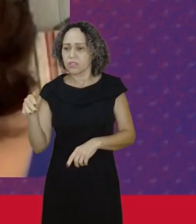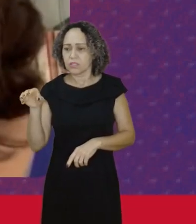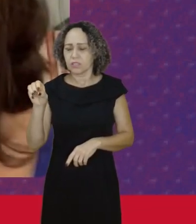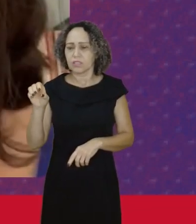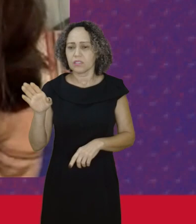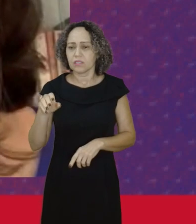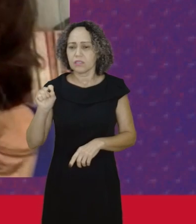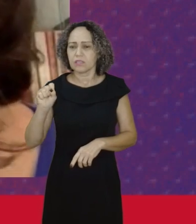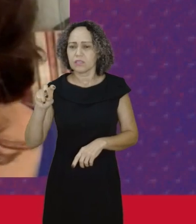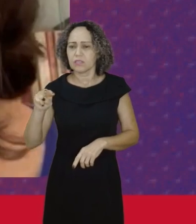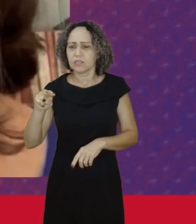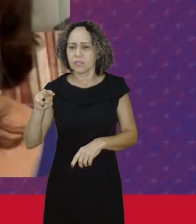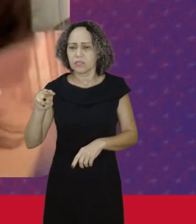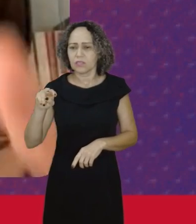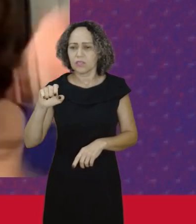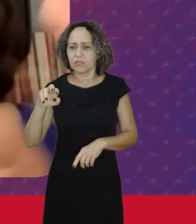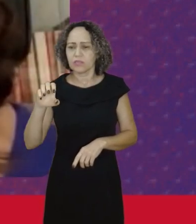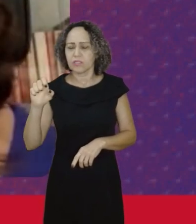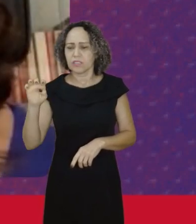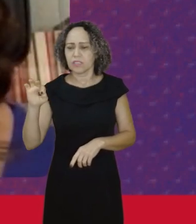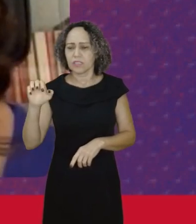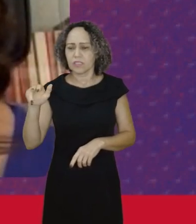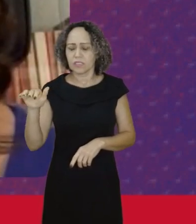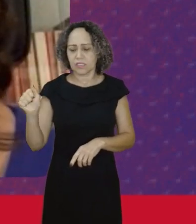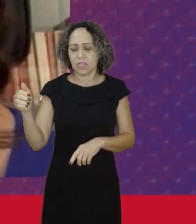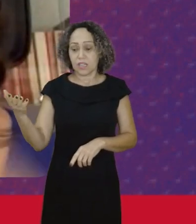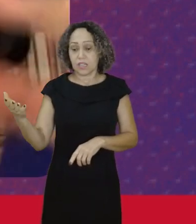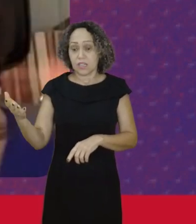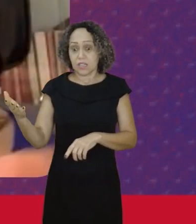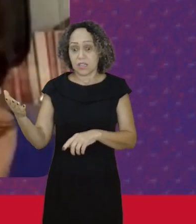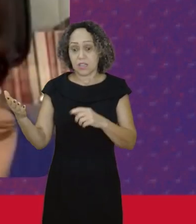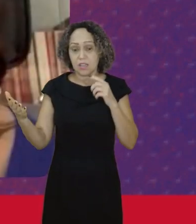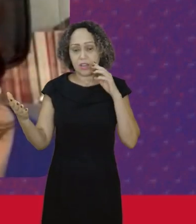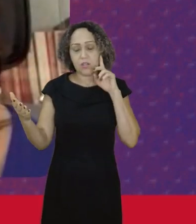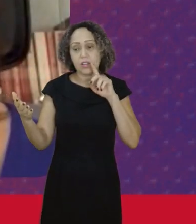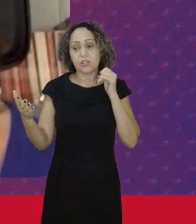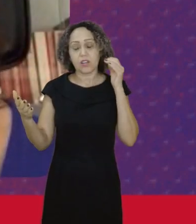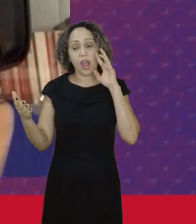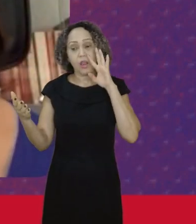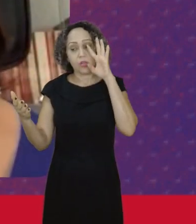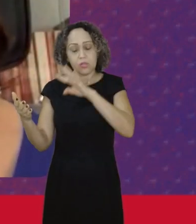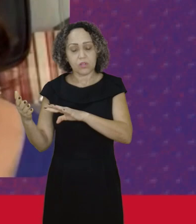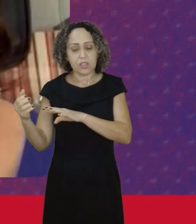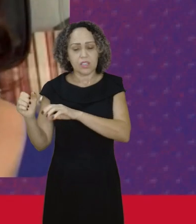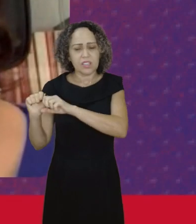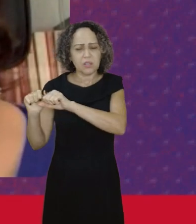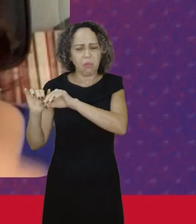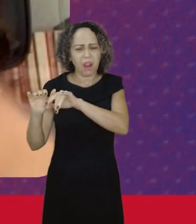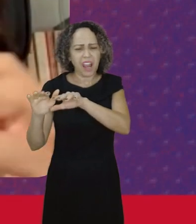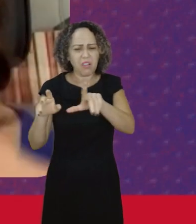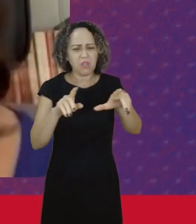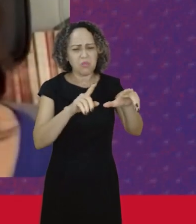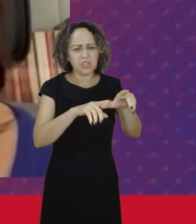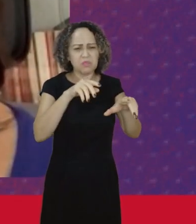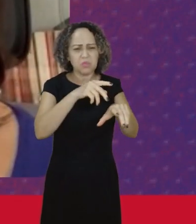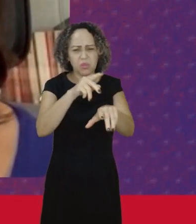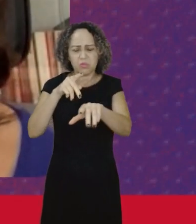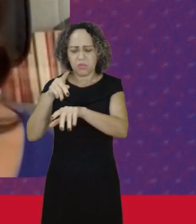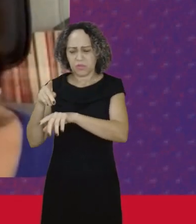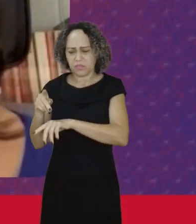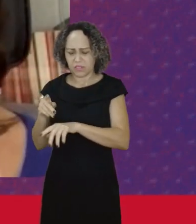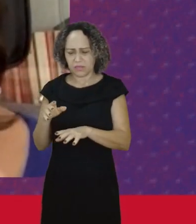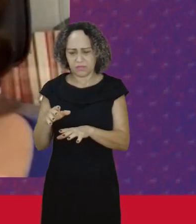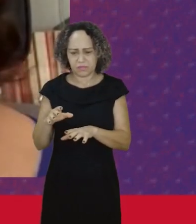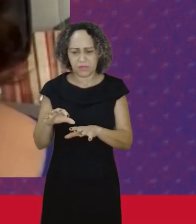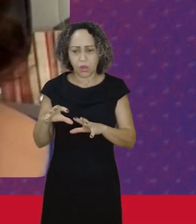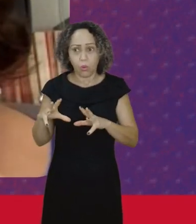Esses agentes, segundo os militares brasileiros e segundo a doutrina americana, eram os chamados inimigos